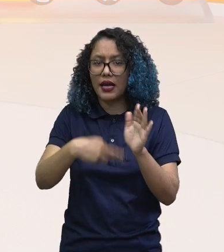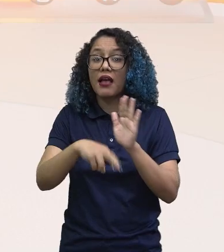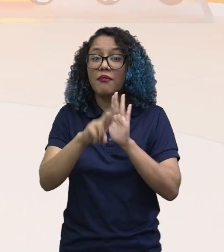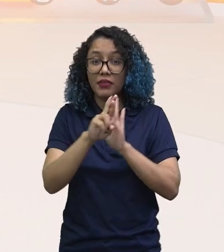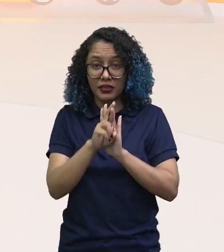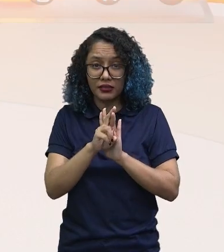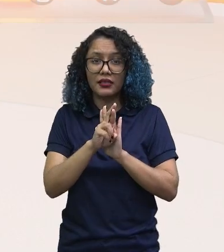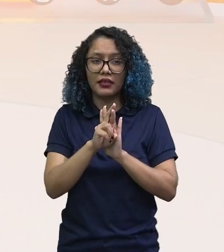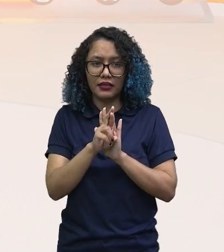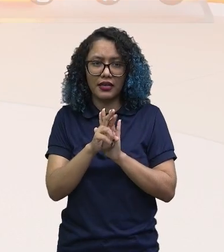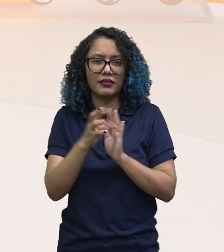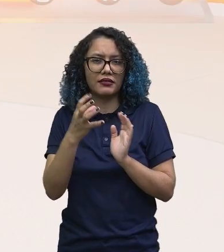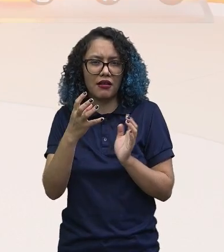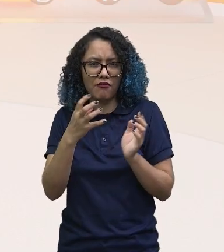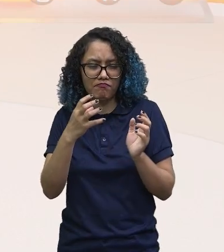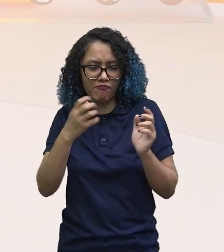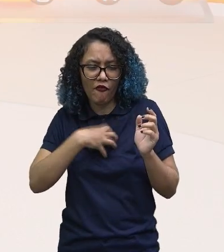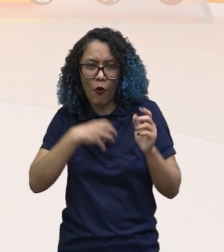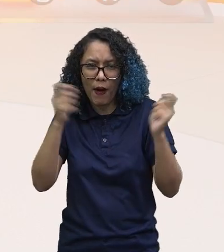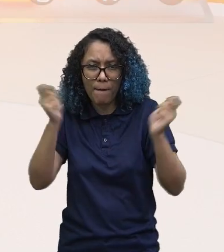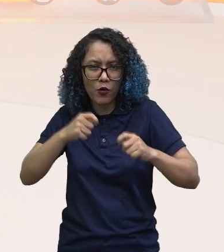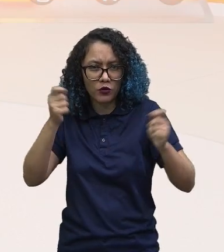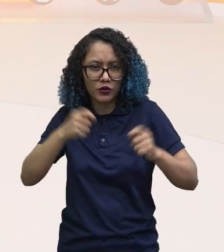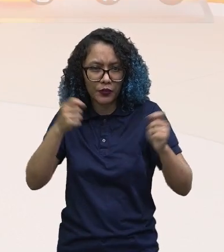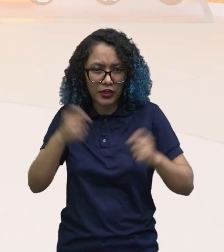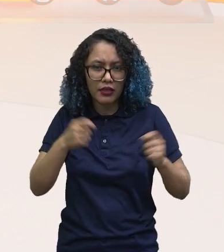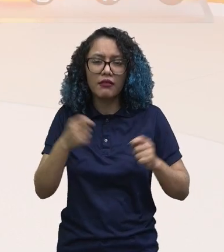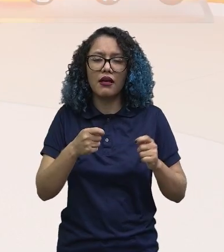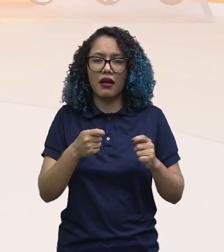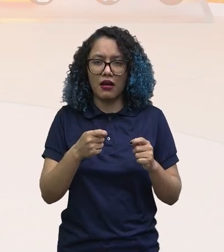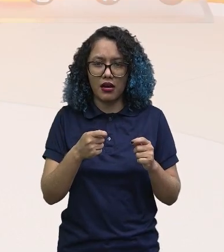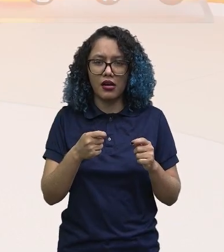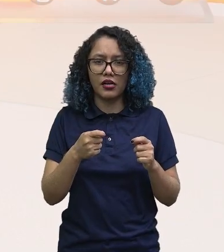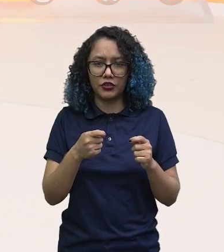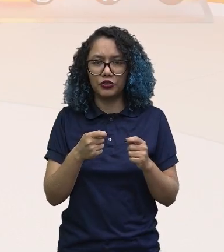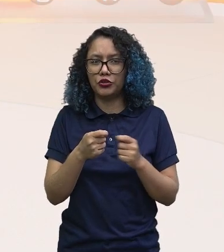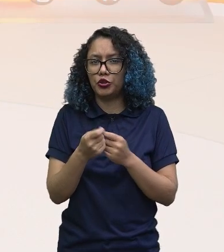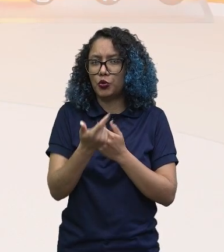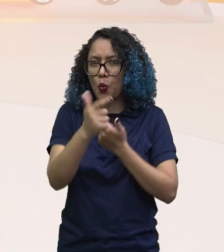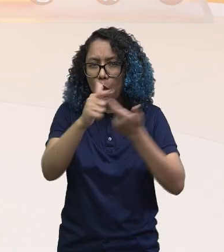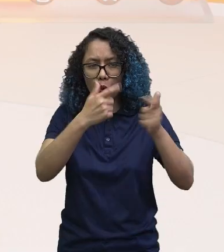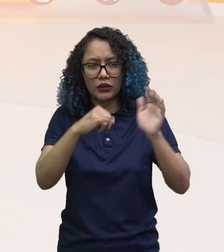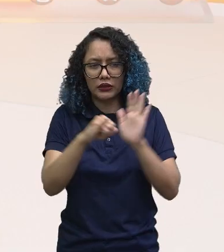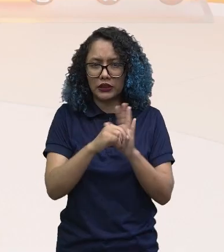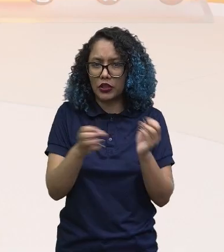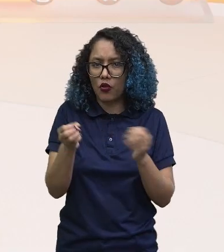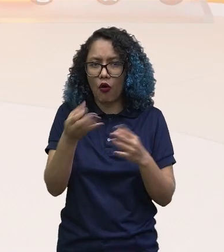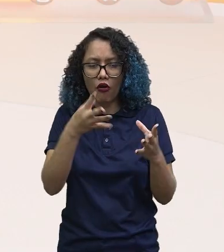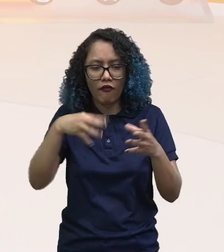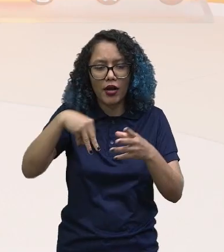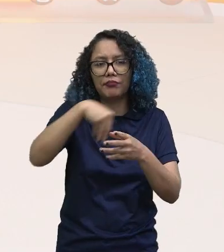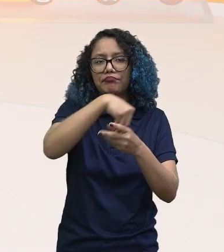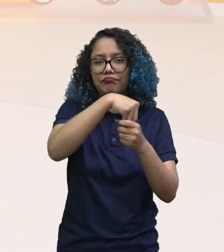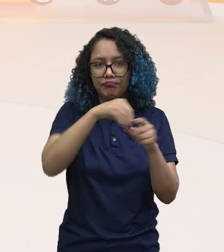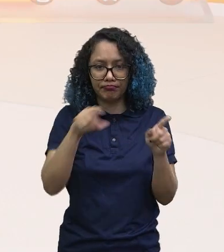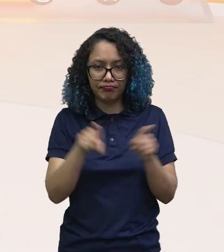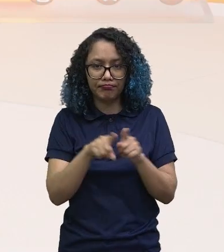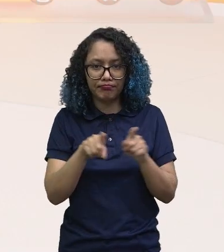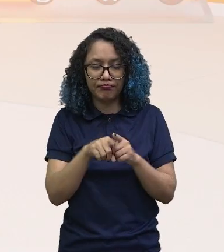isso, essa possibilidade de abarcar novas identidades. O